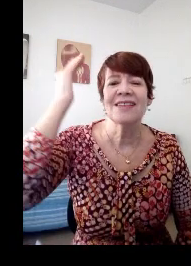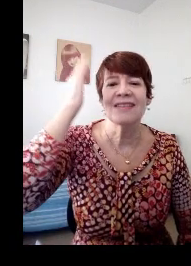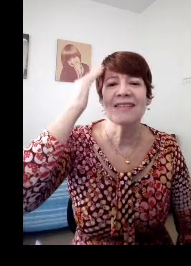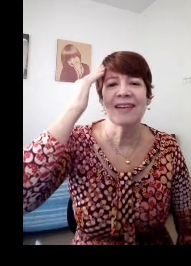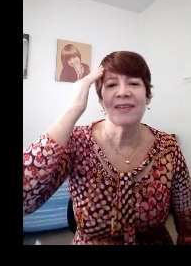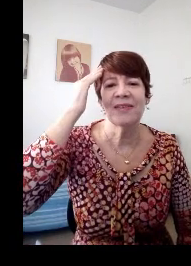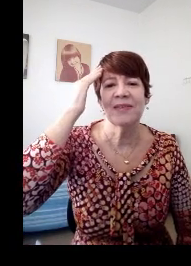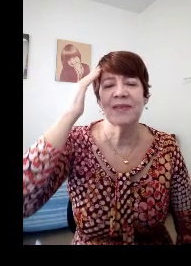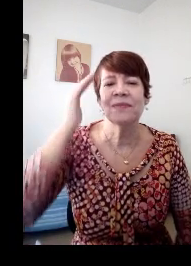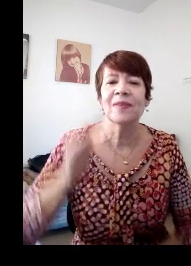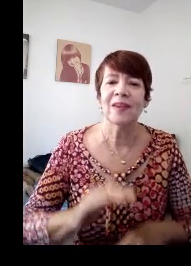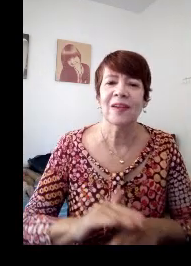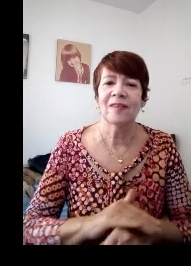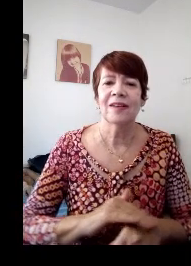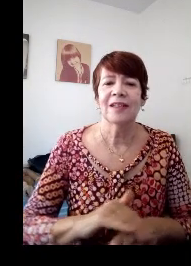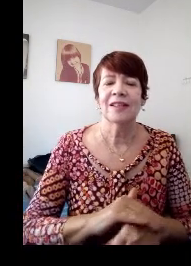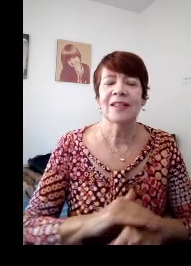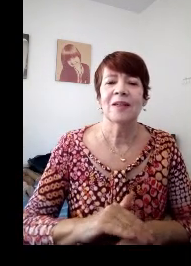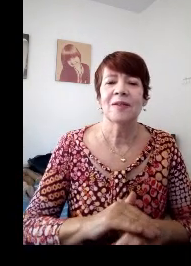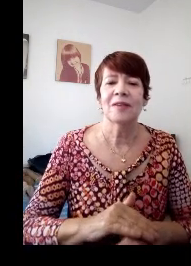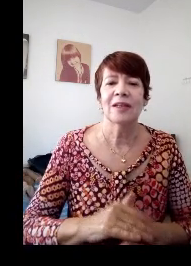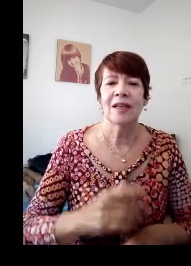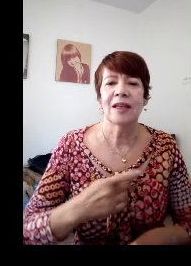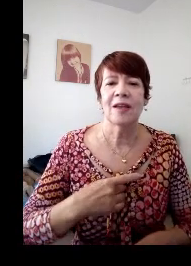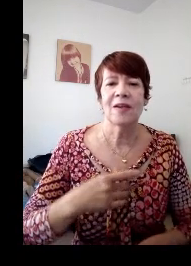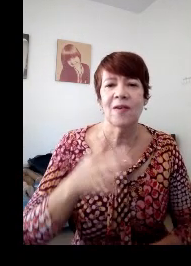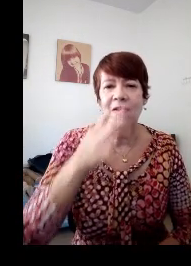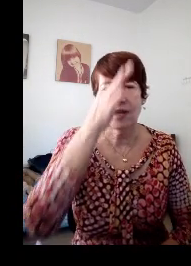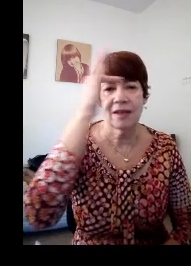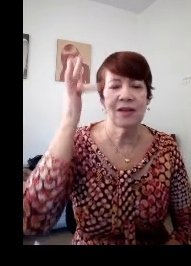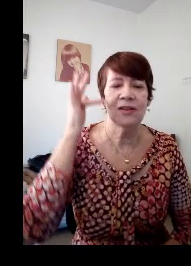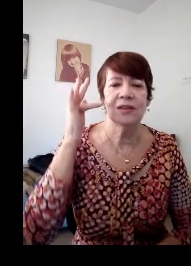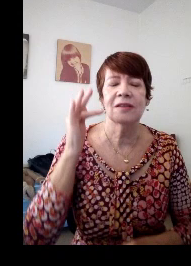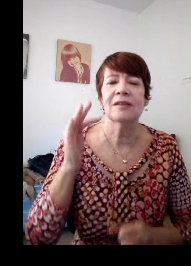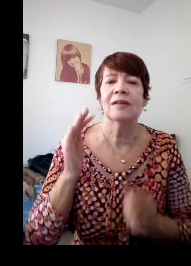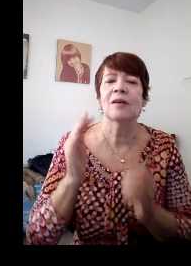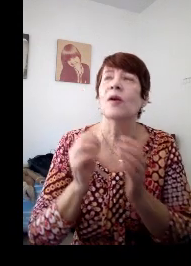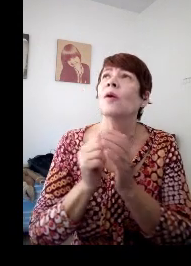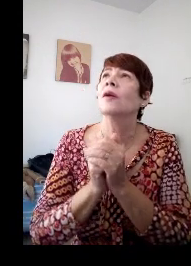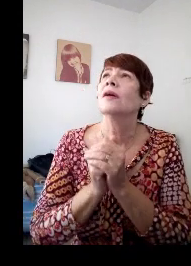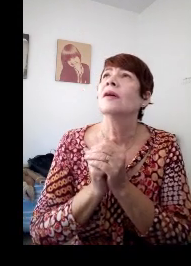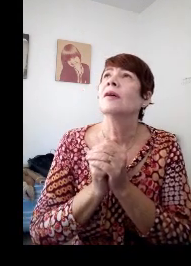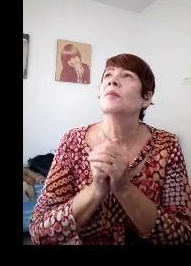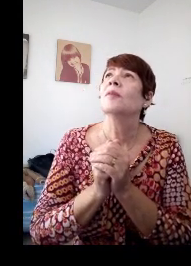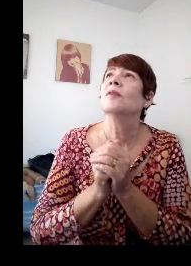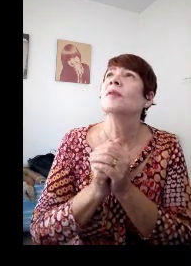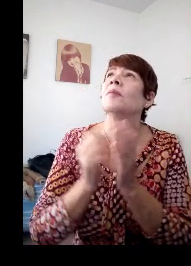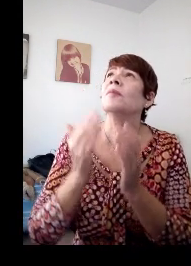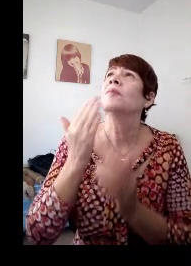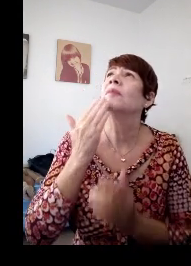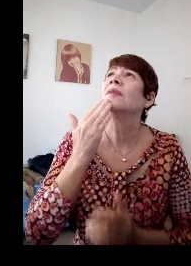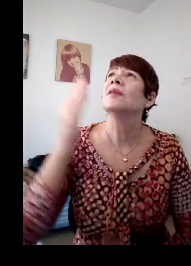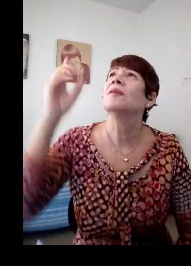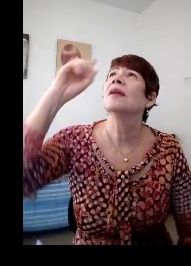Nós conversamos, Cetra e eu conversamos, oramos e